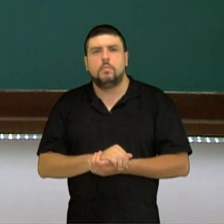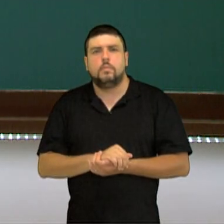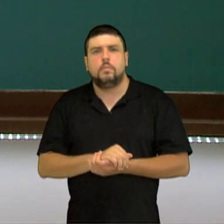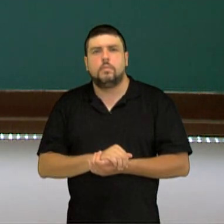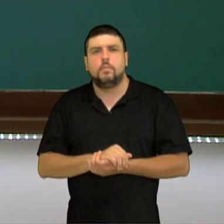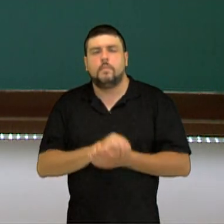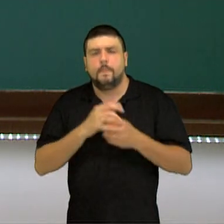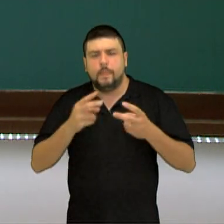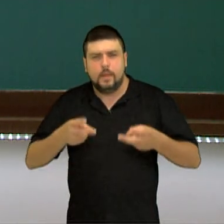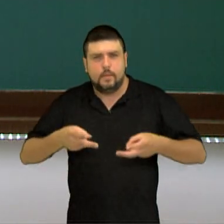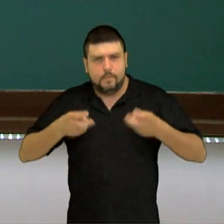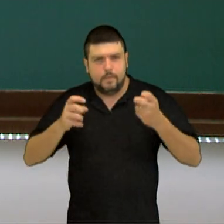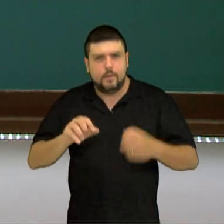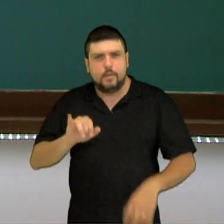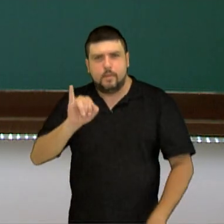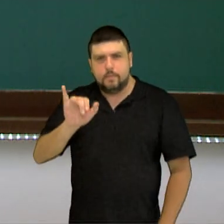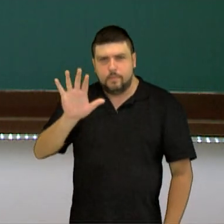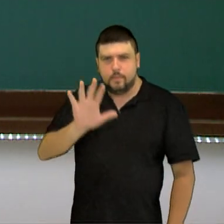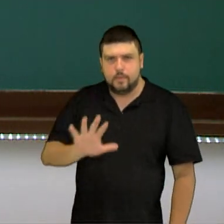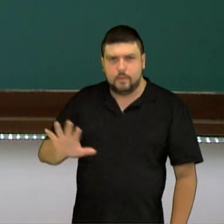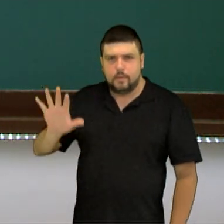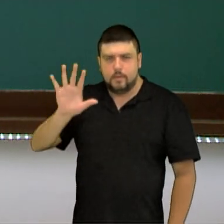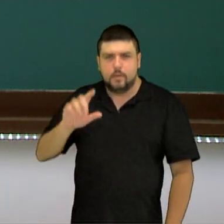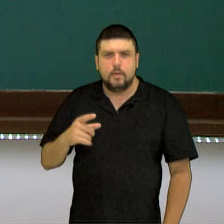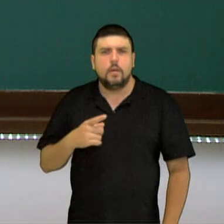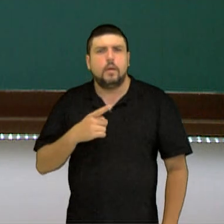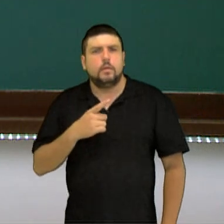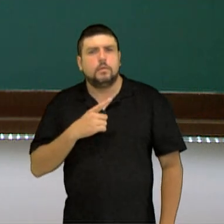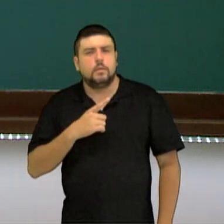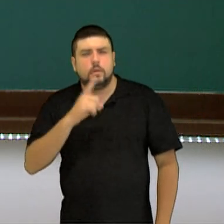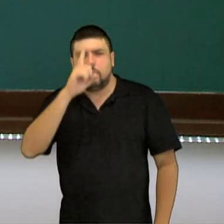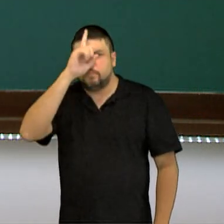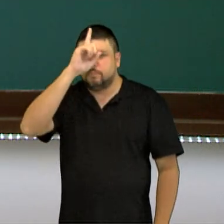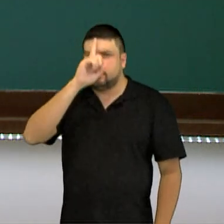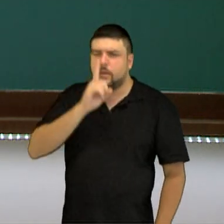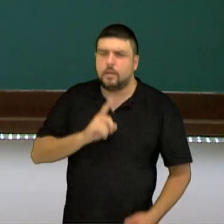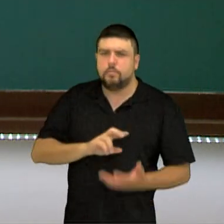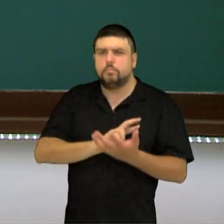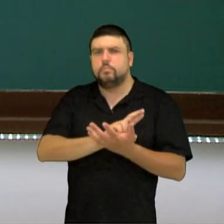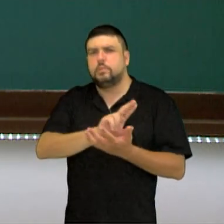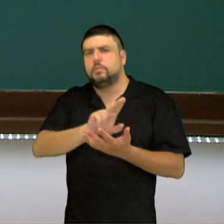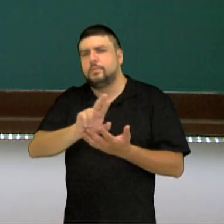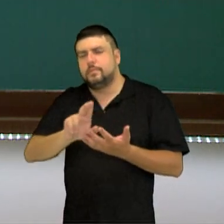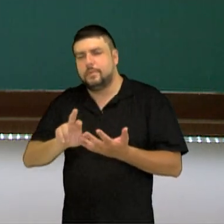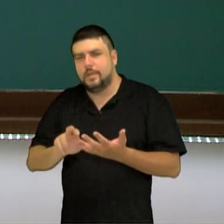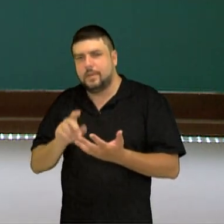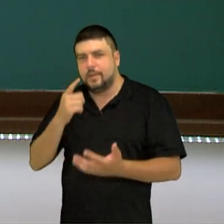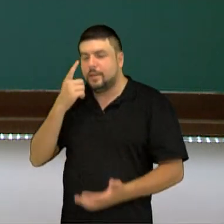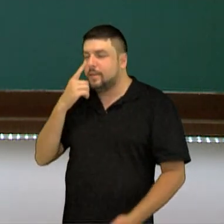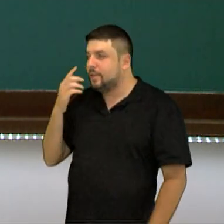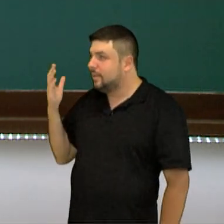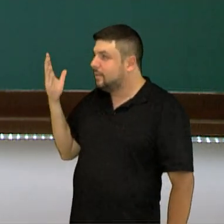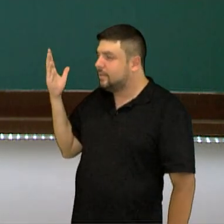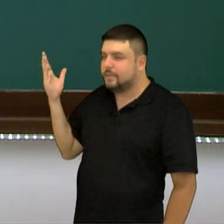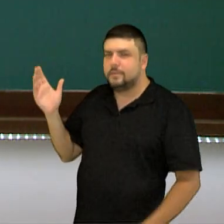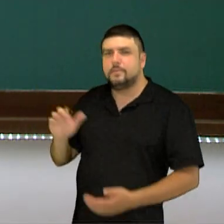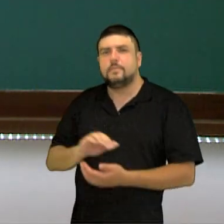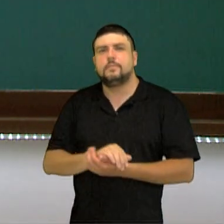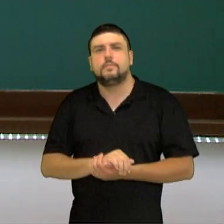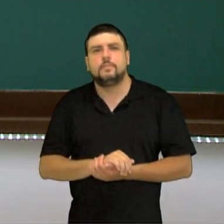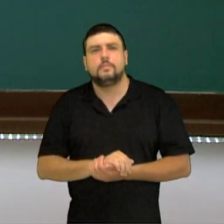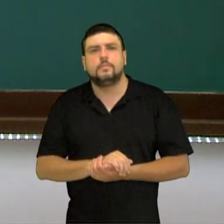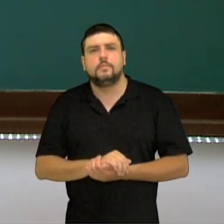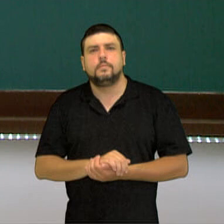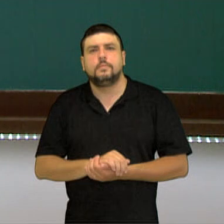nessa imagem nós temos vários tons de amarelo, amarelo, ocre, né, que era o efeito que